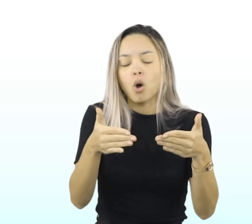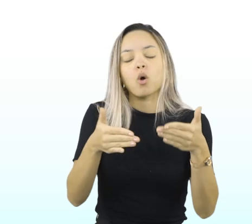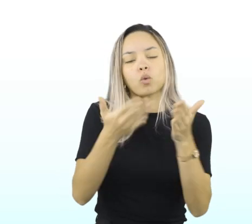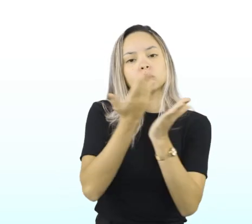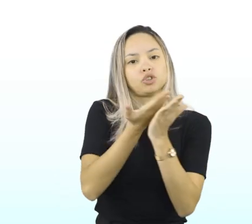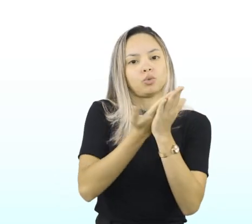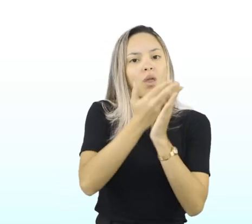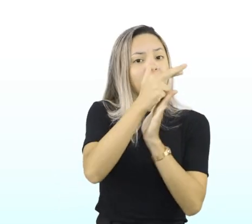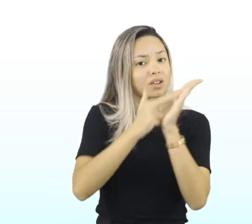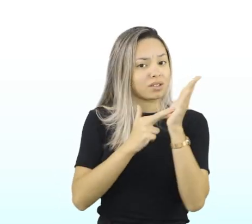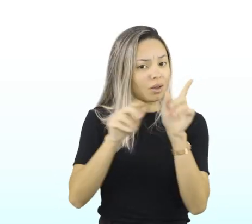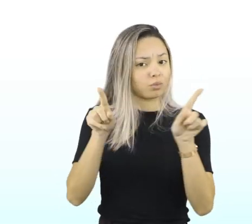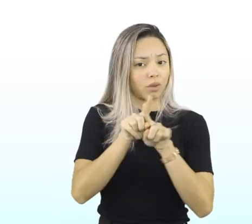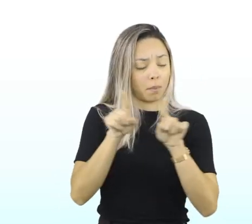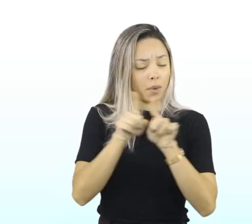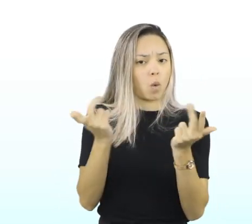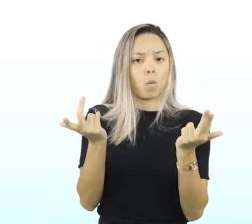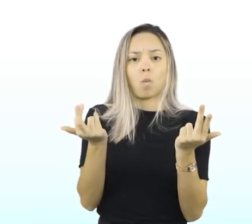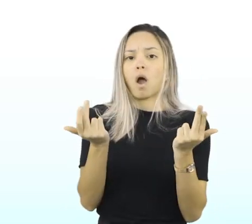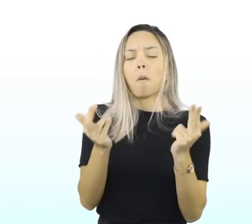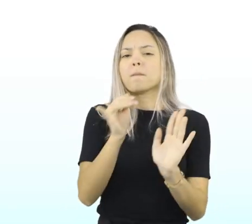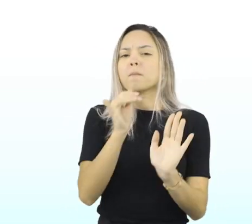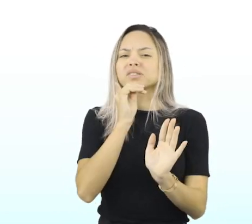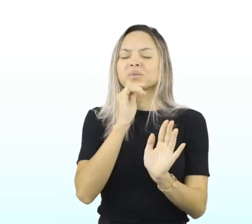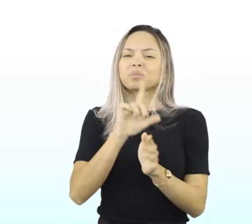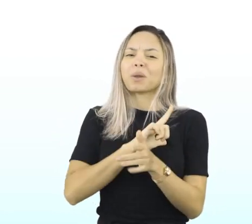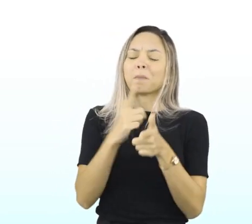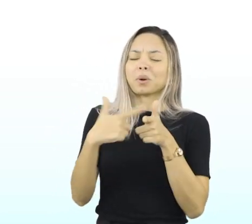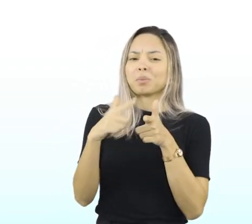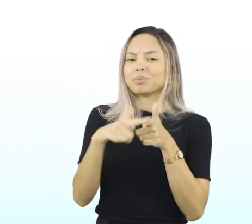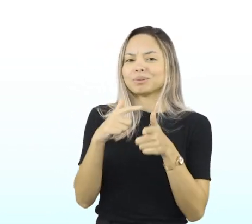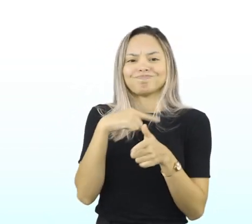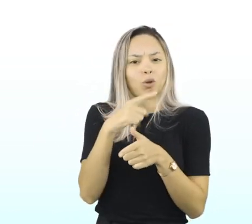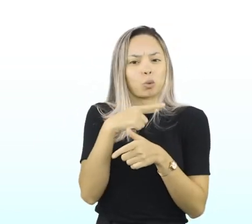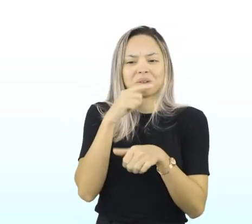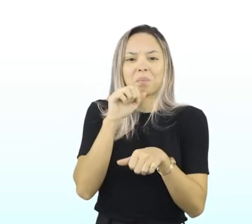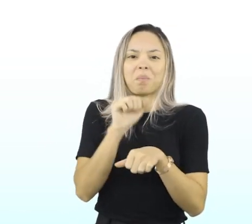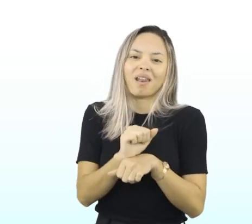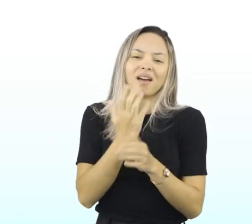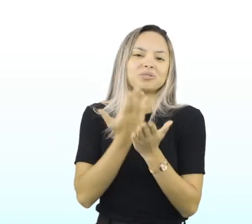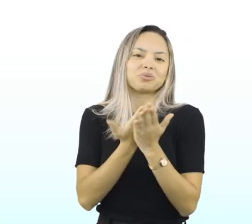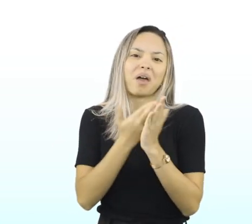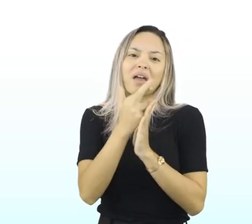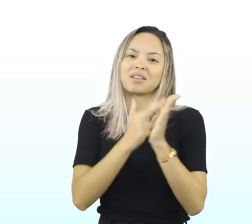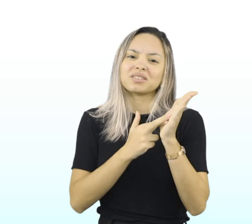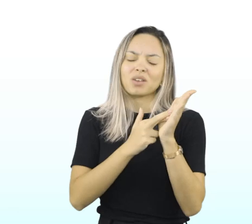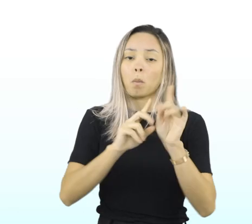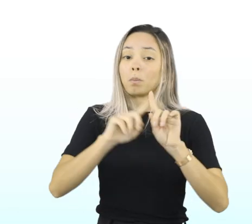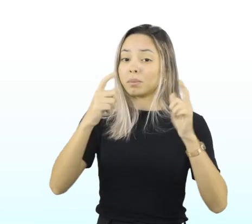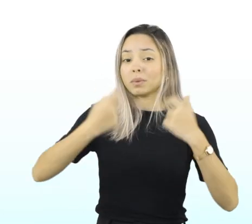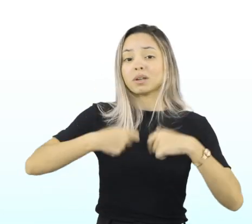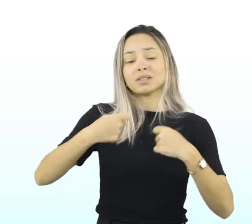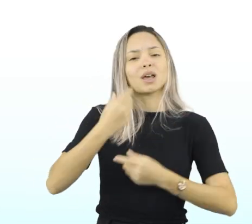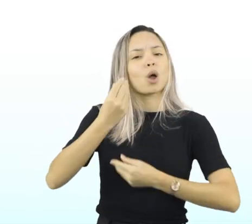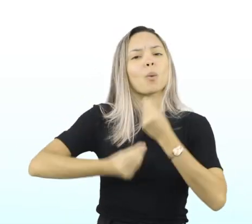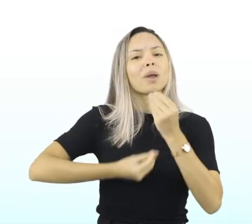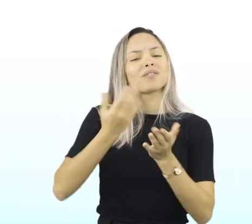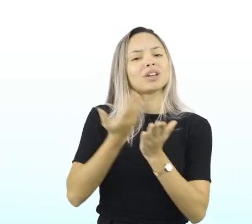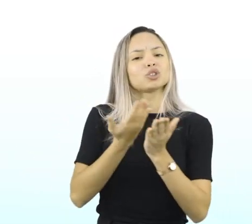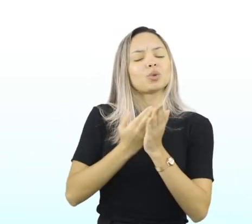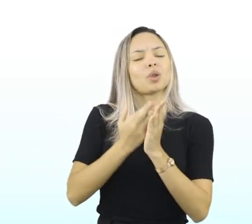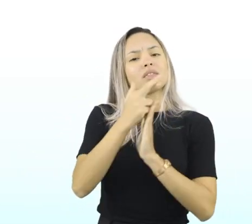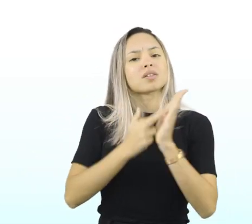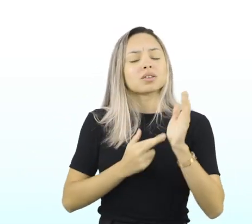dedicar também para estudar a redação. Professor, eu tenho esse grande problema, eu não consigo parar para estudar redação, mas você precisa. Como é que eu